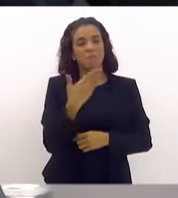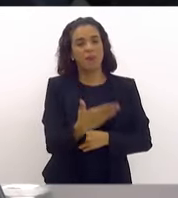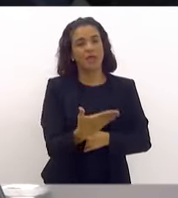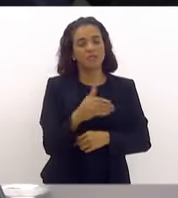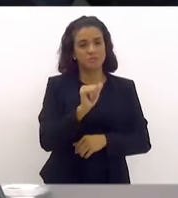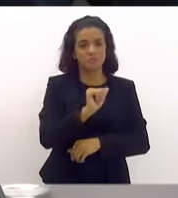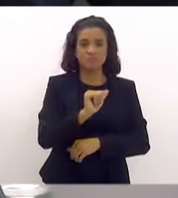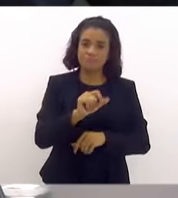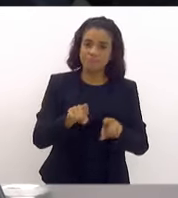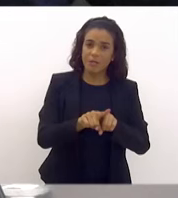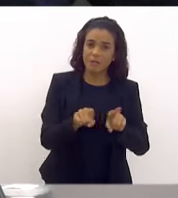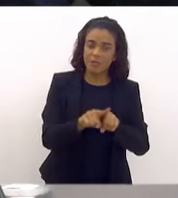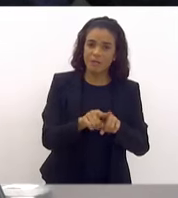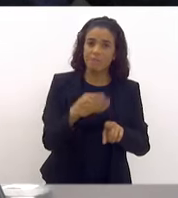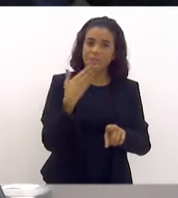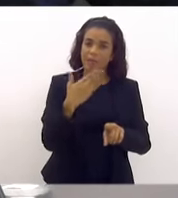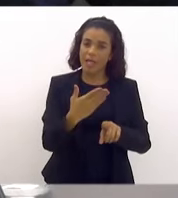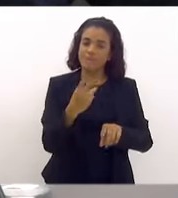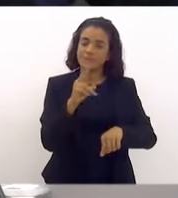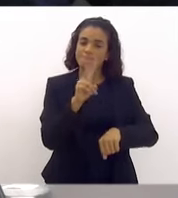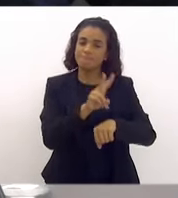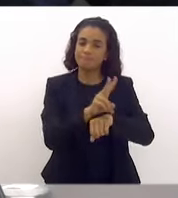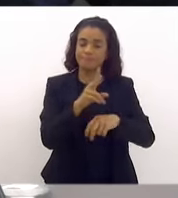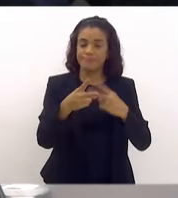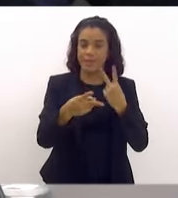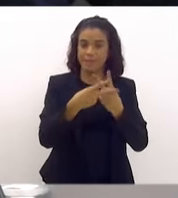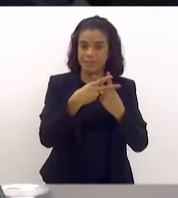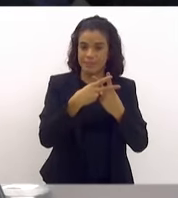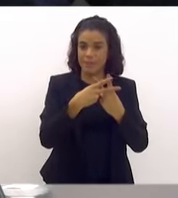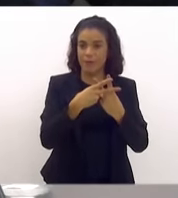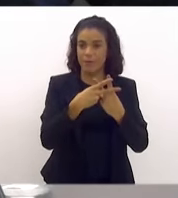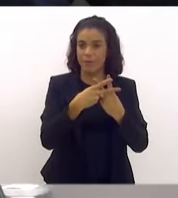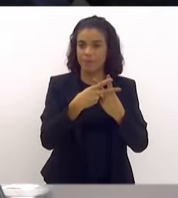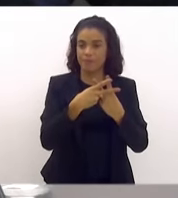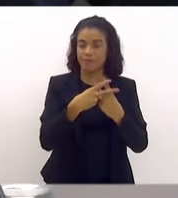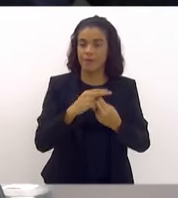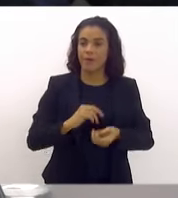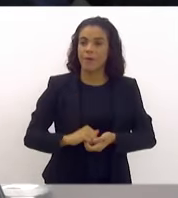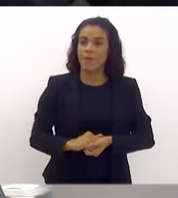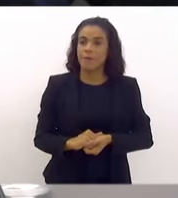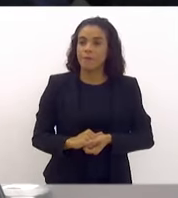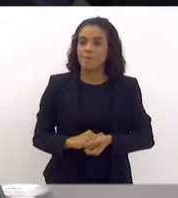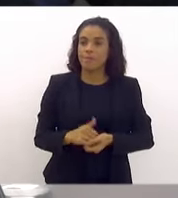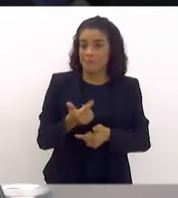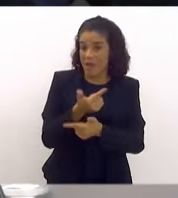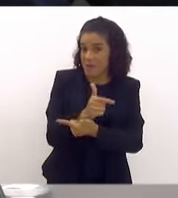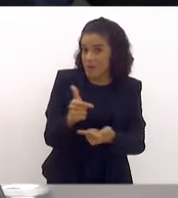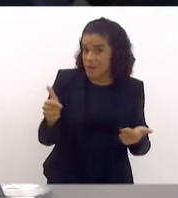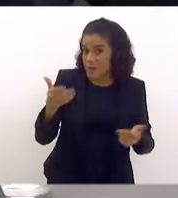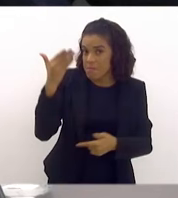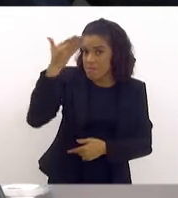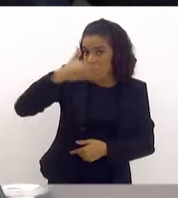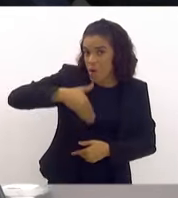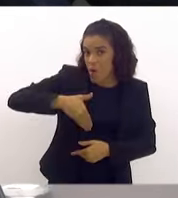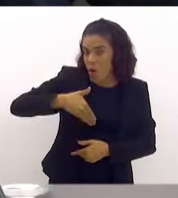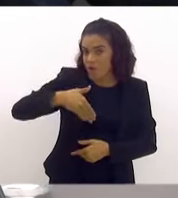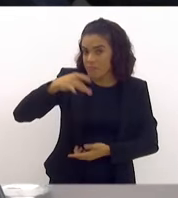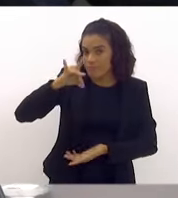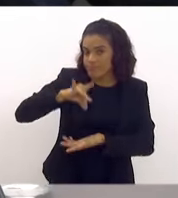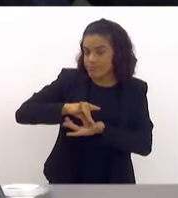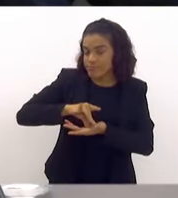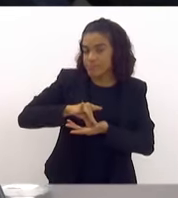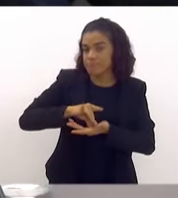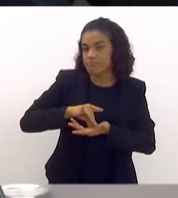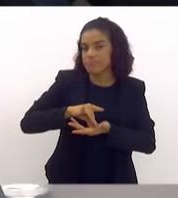ratifica a representação e pede a prisão oferece a denúncia mas não havendo essa prova segura e